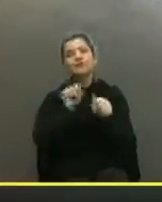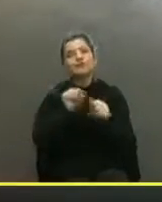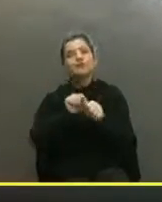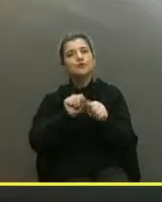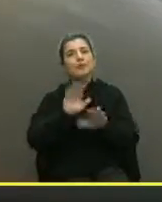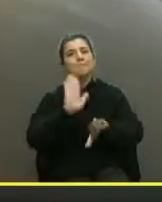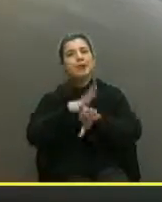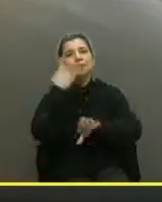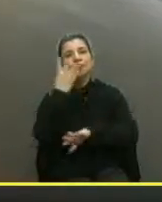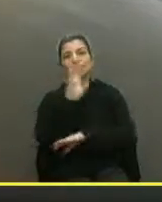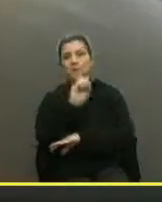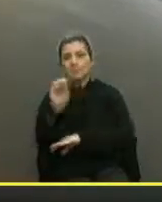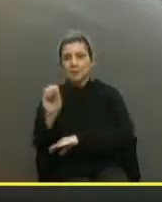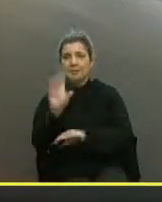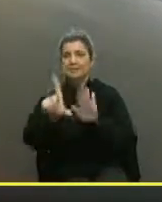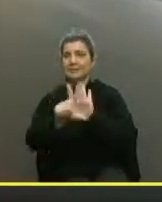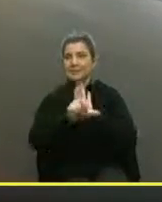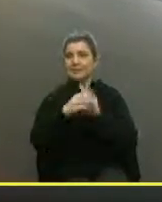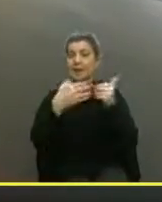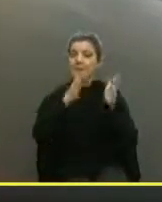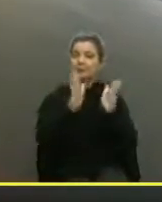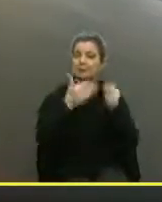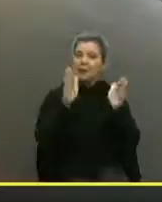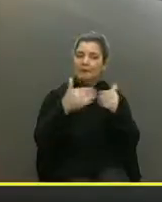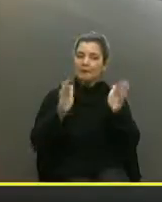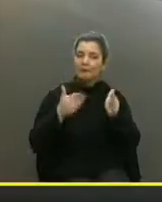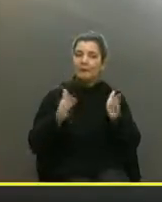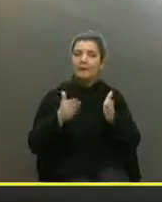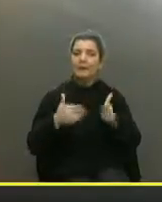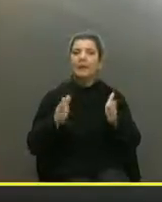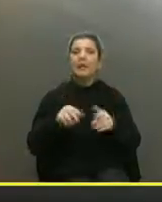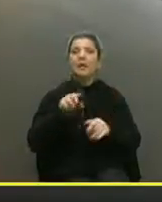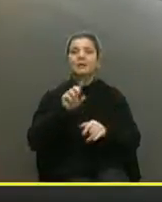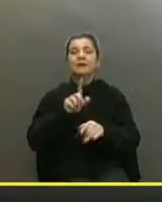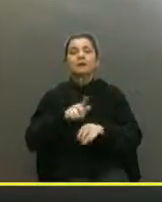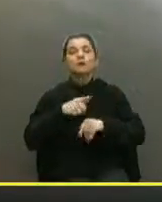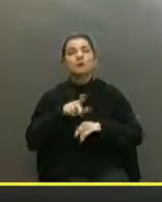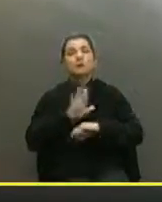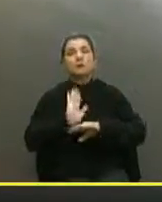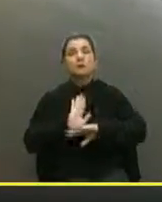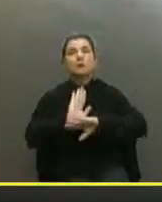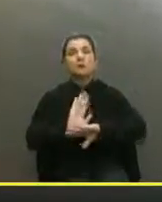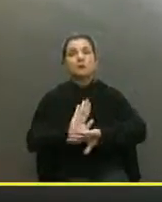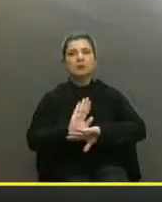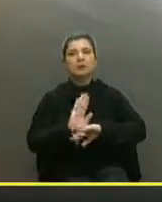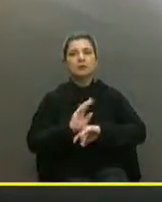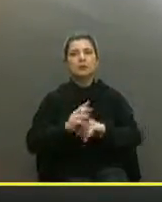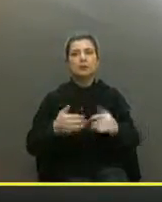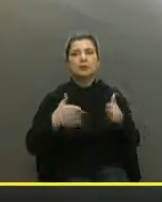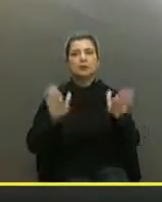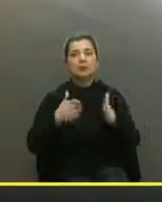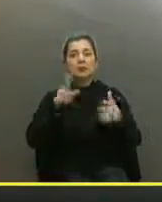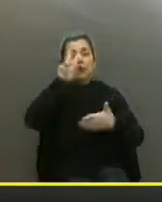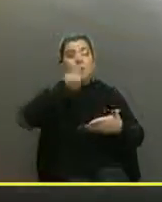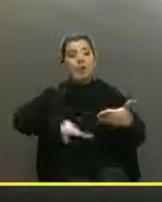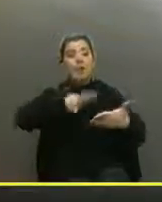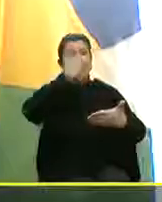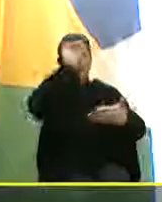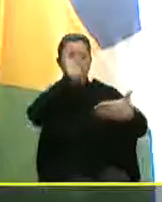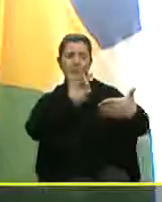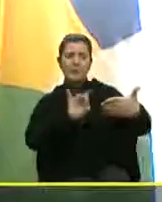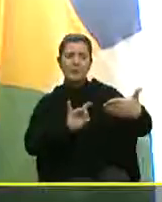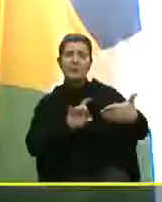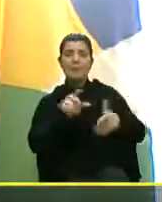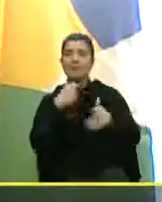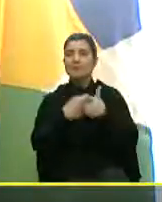fazer mais de 400 leis abriu uma por uma negra se elas o que nos auxiliou bastante ali na Superintendência abriu uma por uma olhar uma por uma para